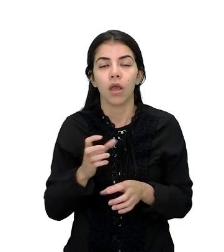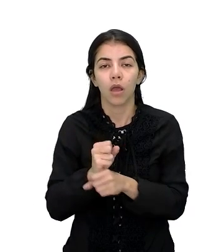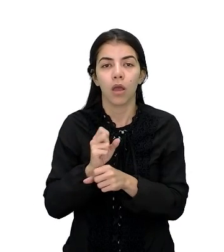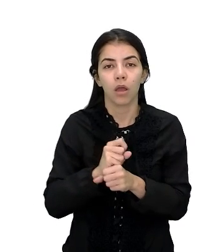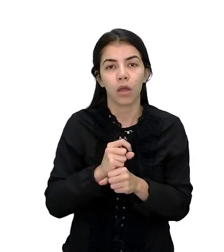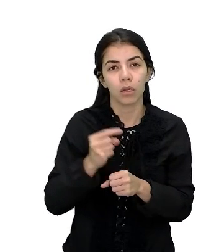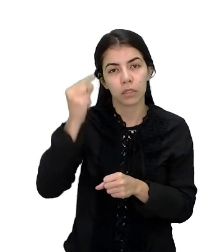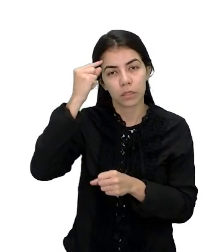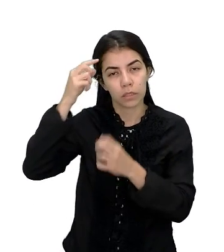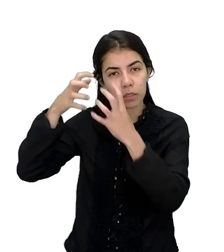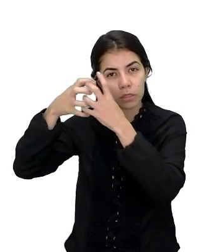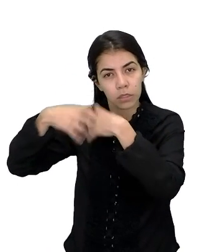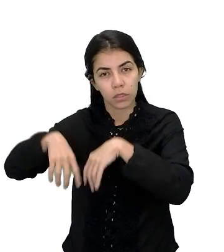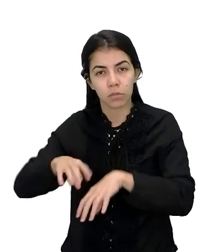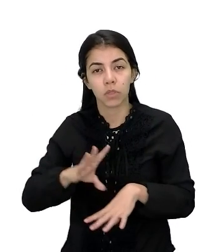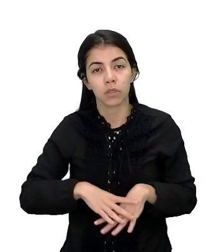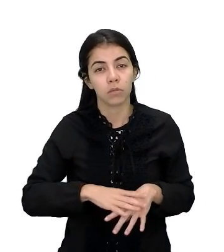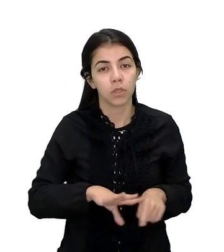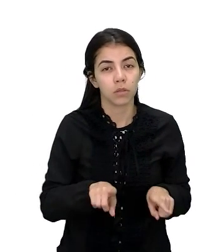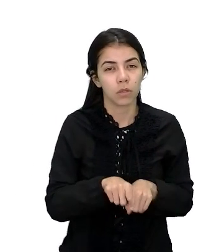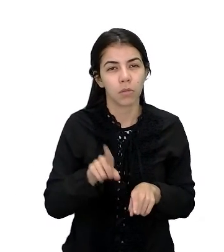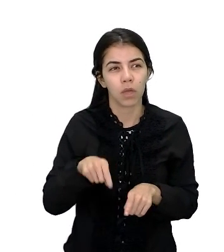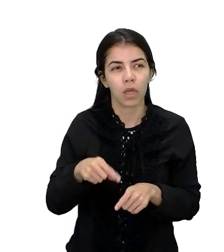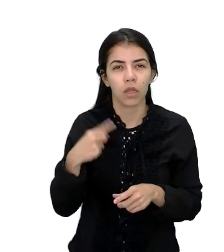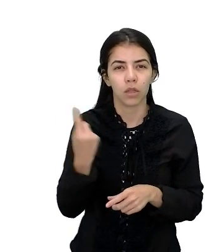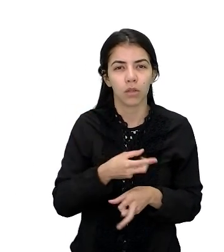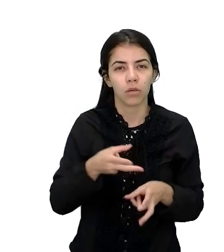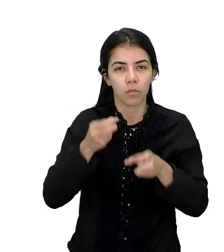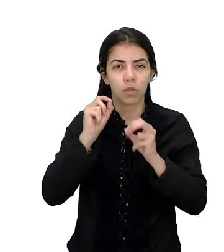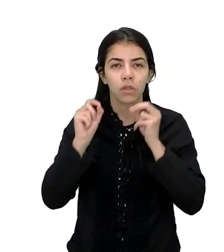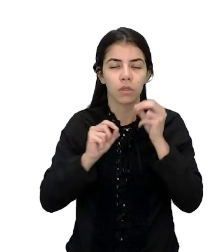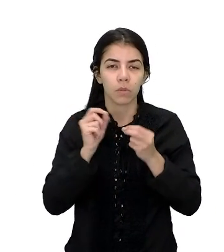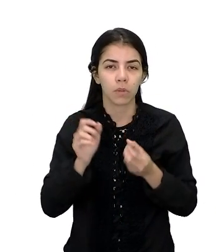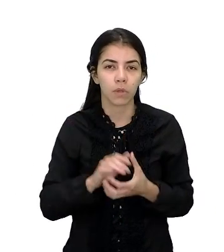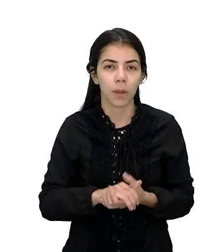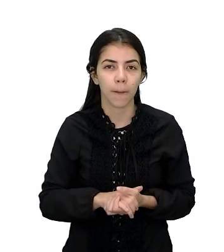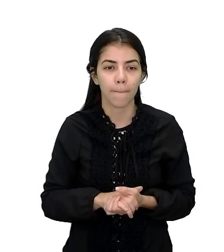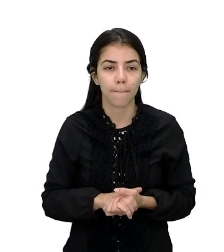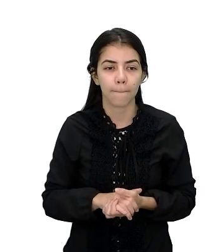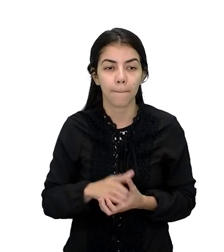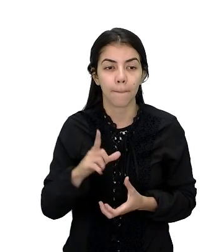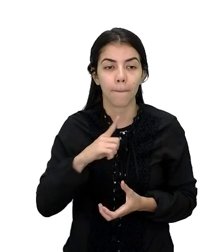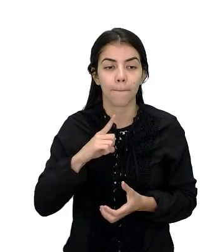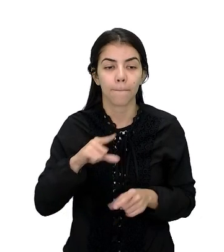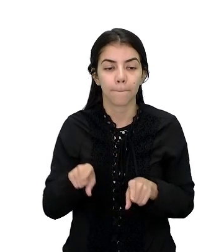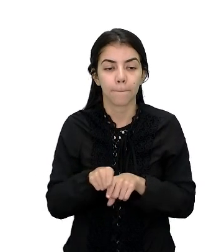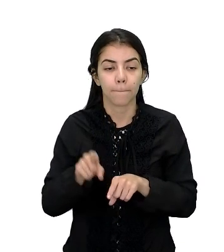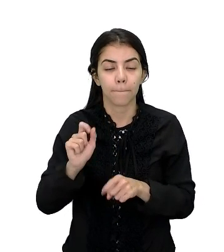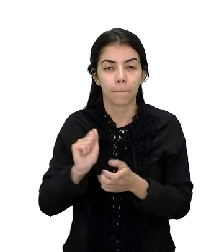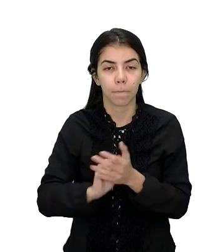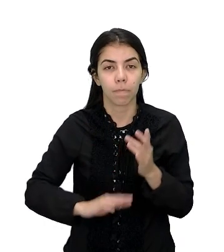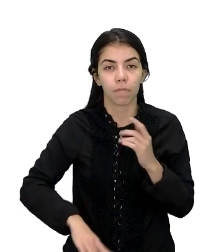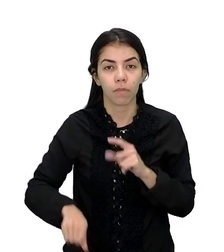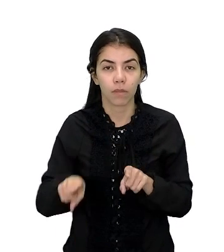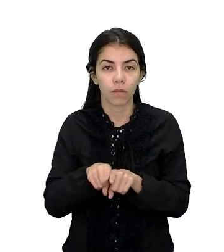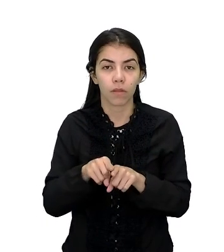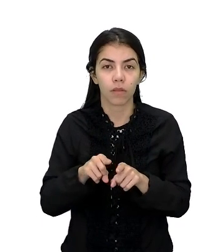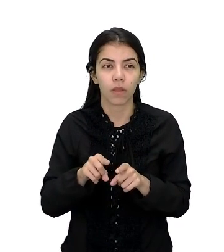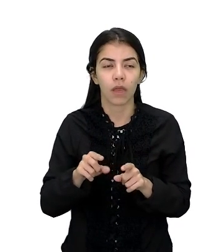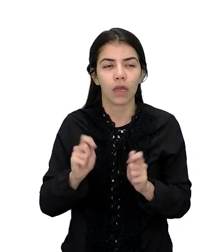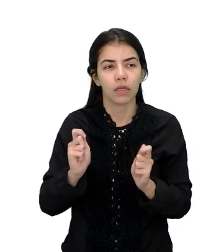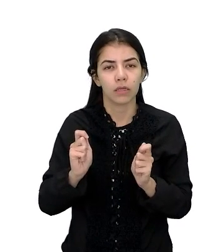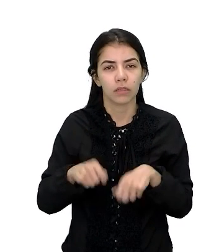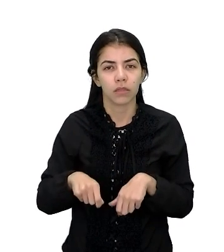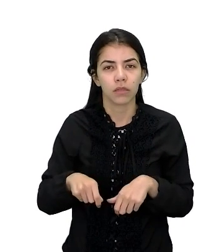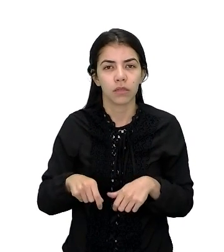raciocínio lógico-matemático, nós temos uma progressão desse raciocínio e nós temos o quê? Que é uma atividade que gera para nós o quê?